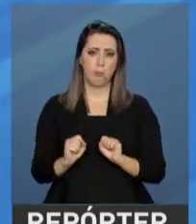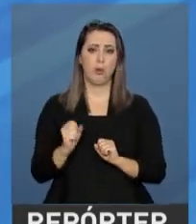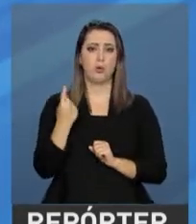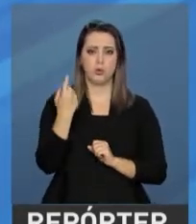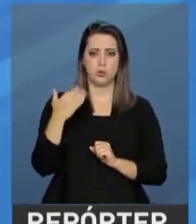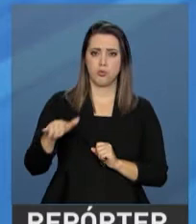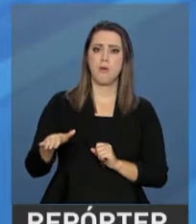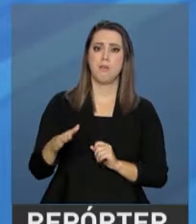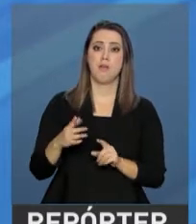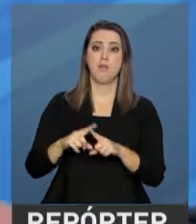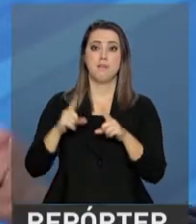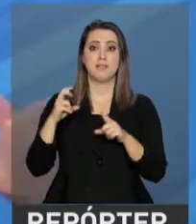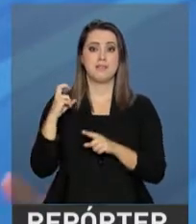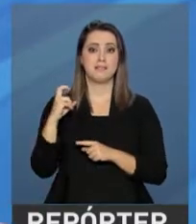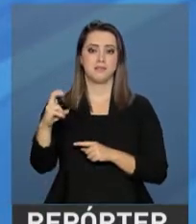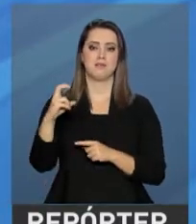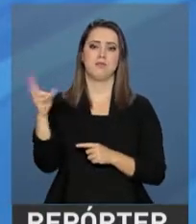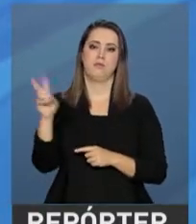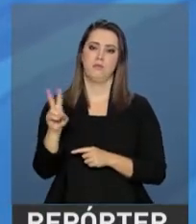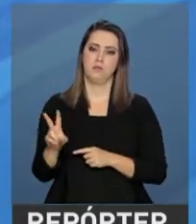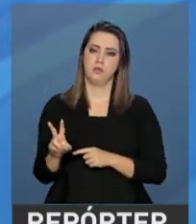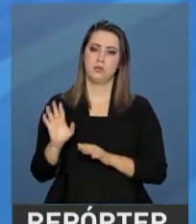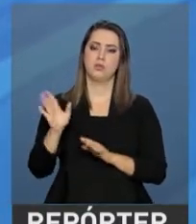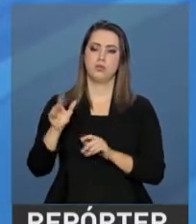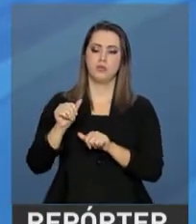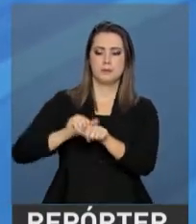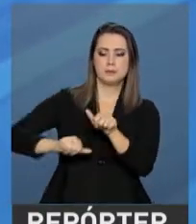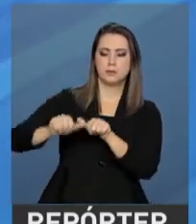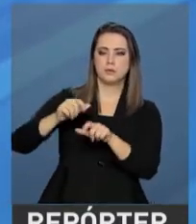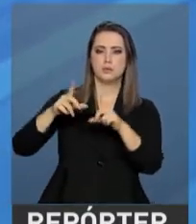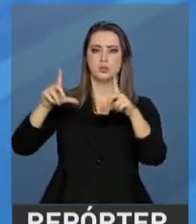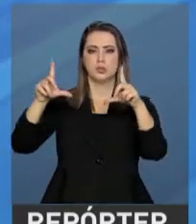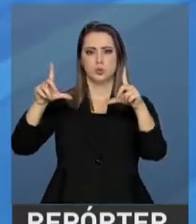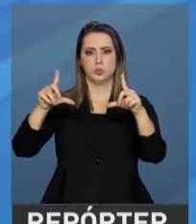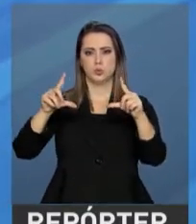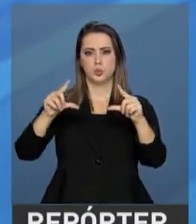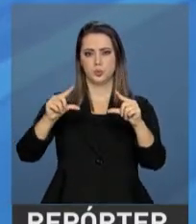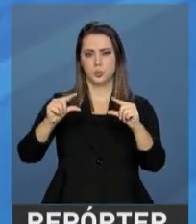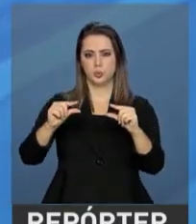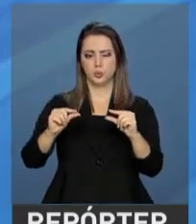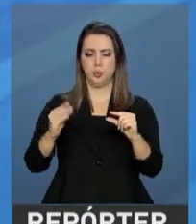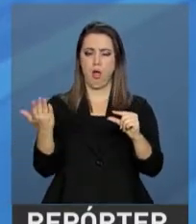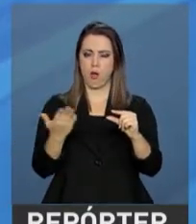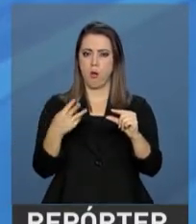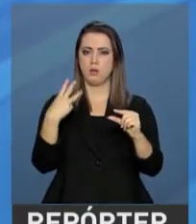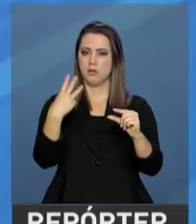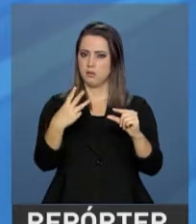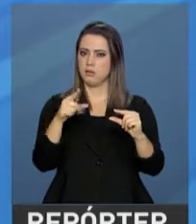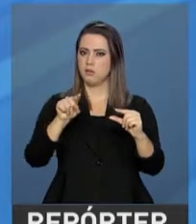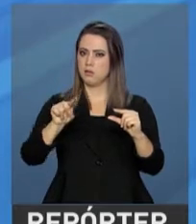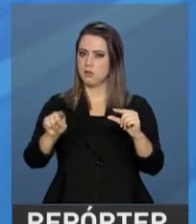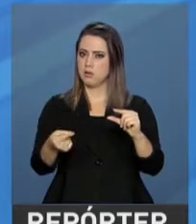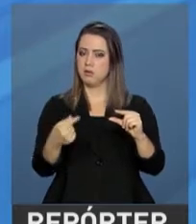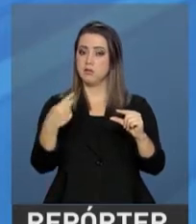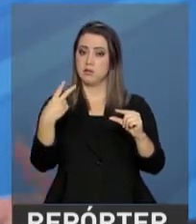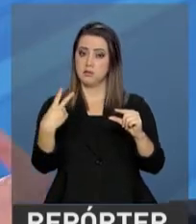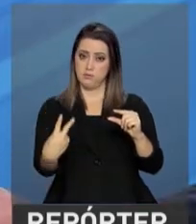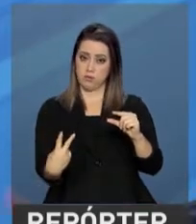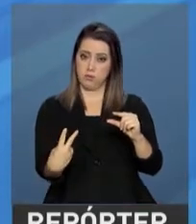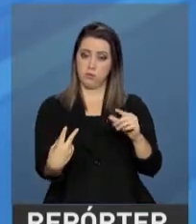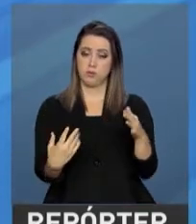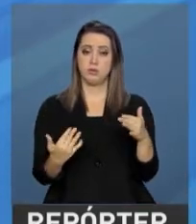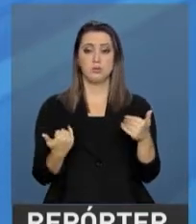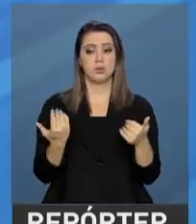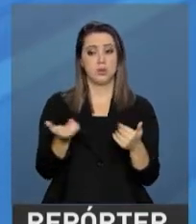vez e meia a já trouxemos esse 5,3 vezes para o número equivalente a 3,1 duas vezes